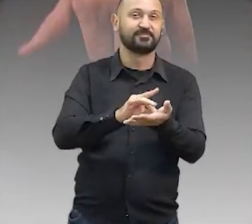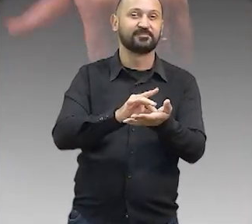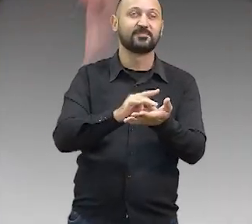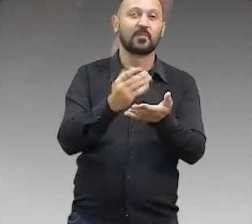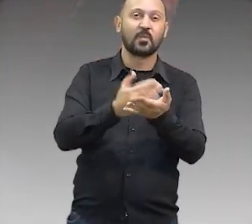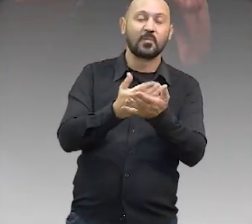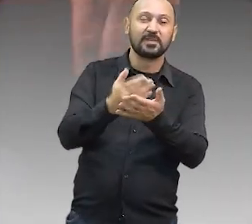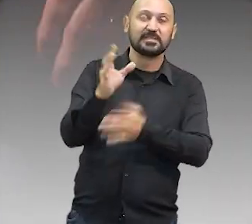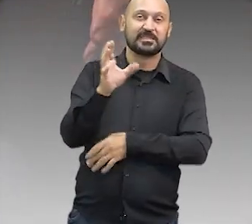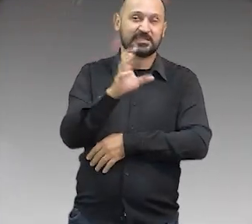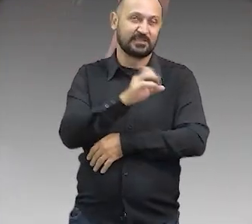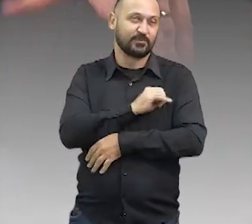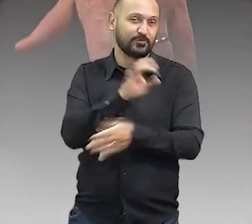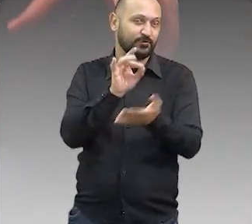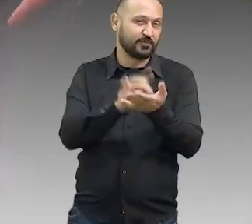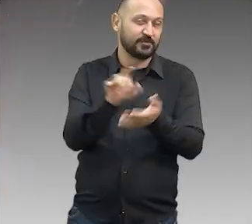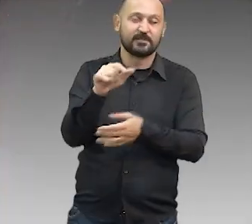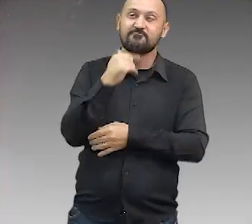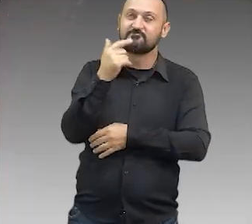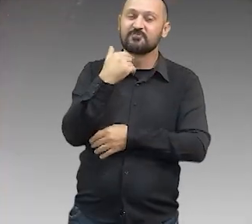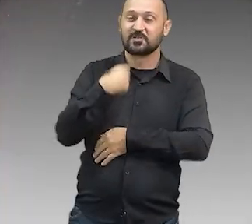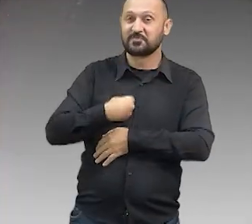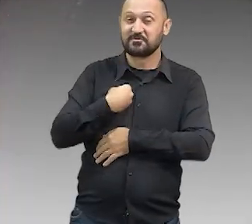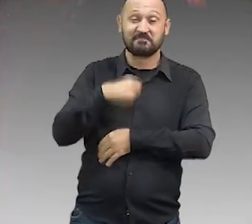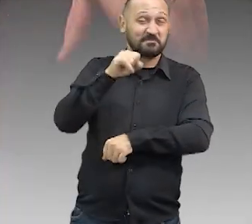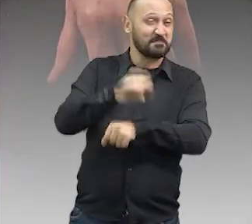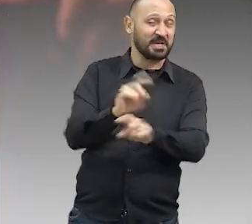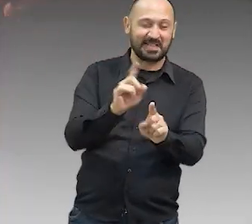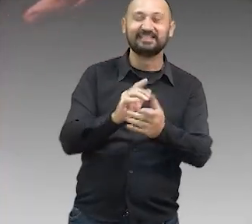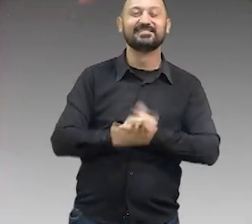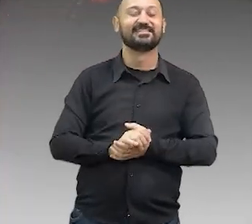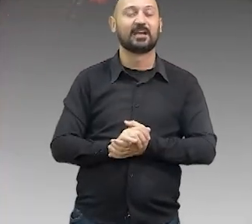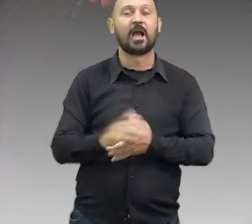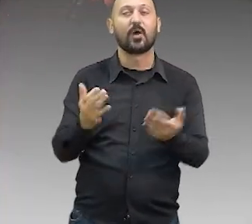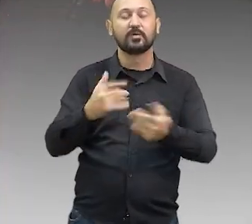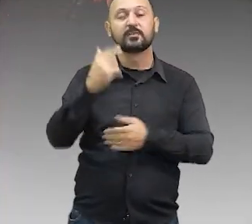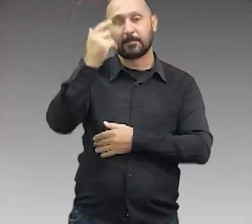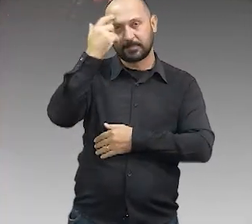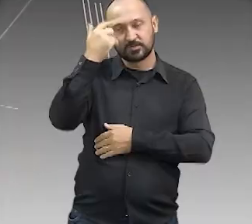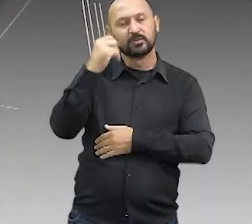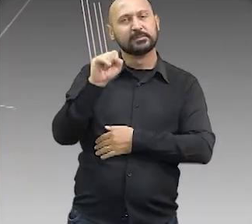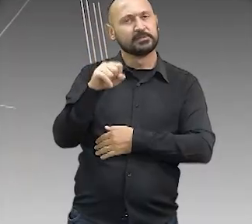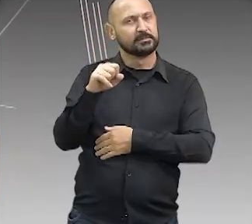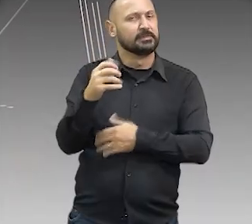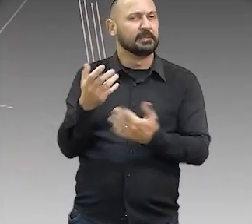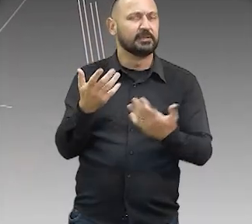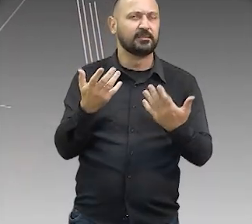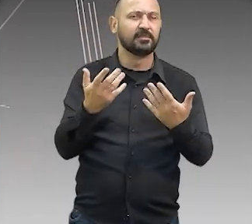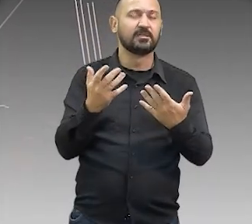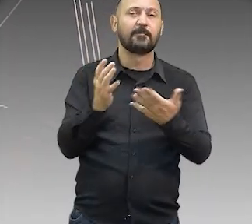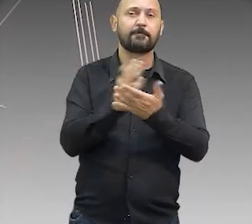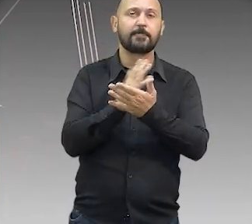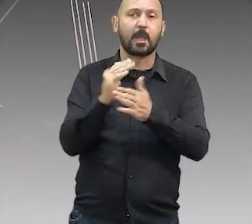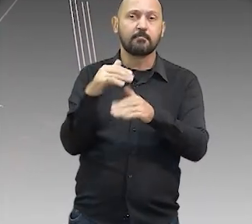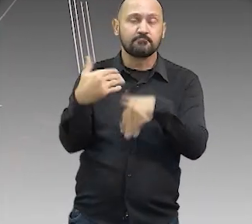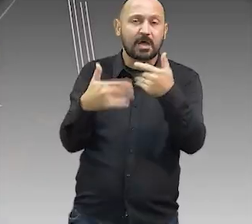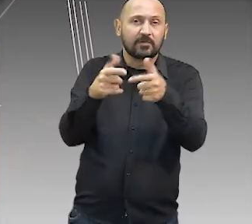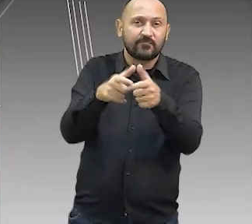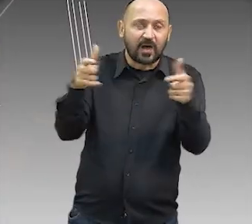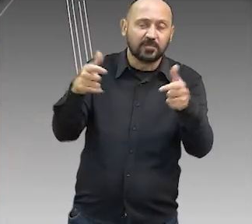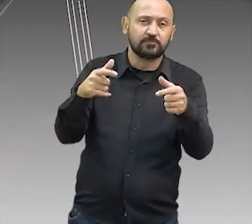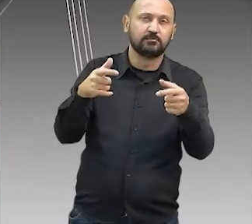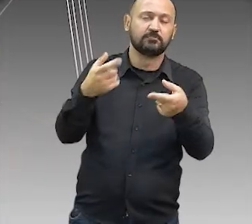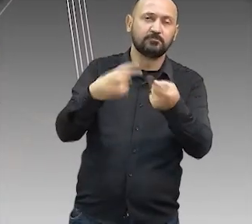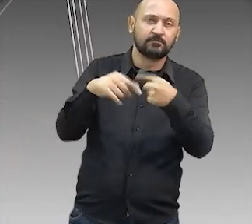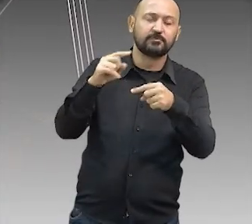pensando mesmo em alguma coisa, crescer um pouco mais, evoluir um pouco mais. A gente está entrando em Brasília, tá